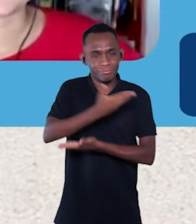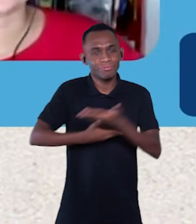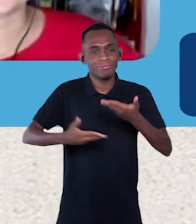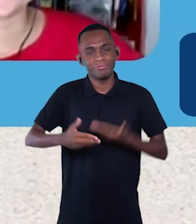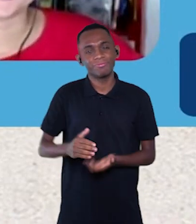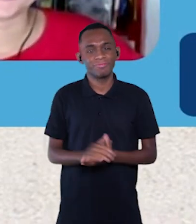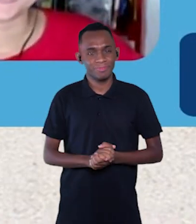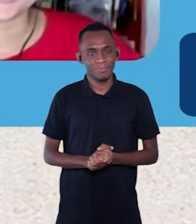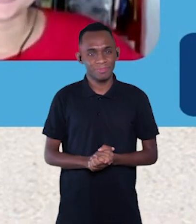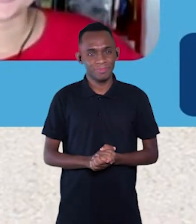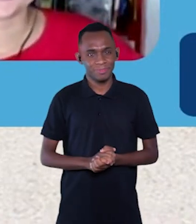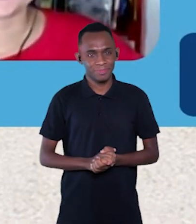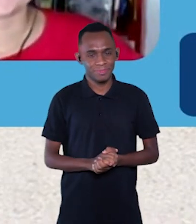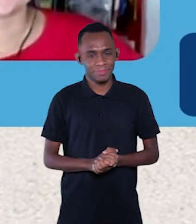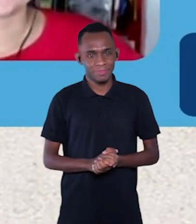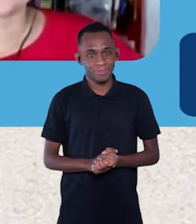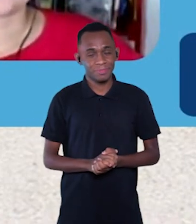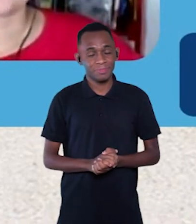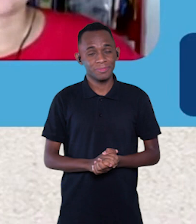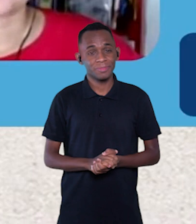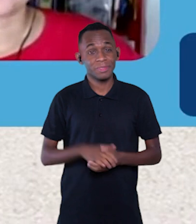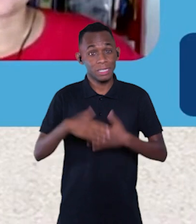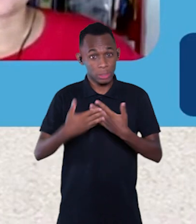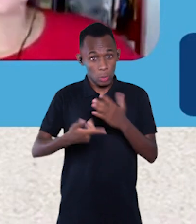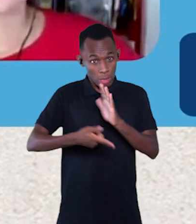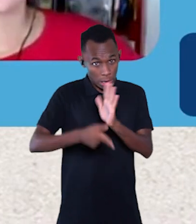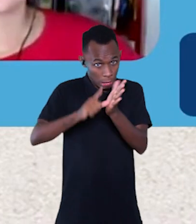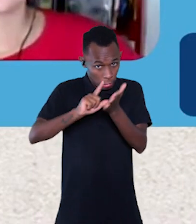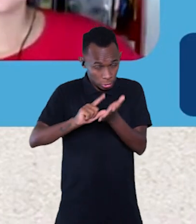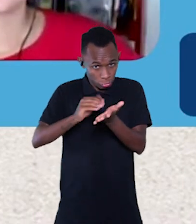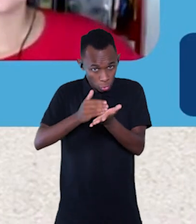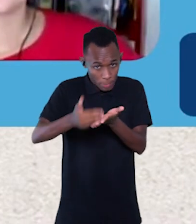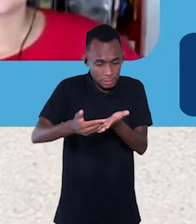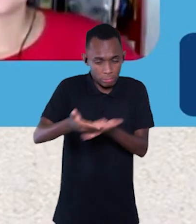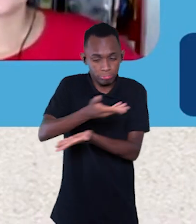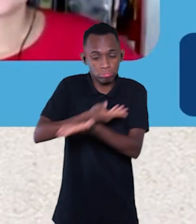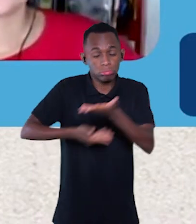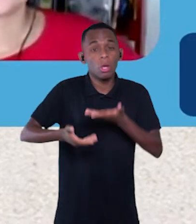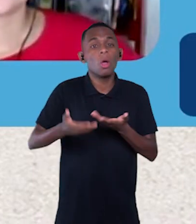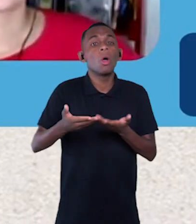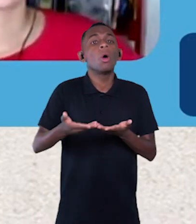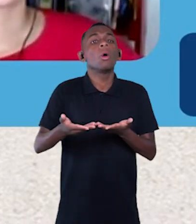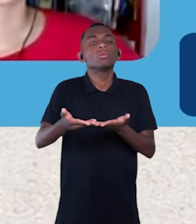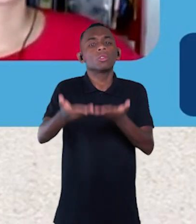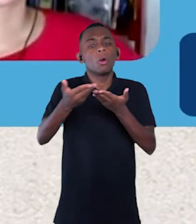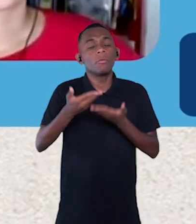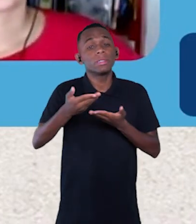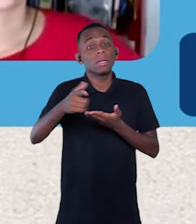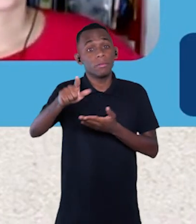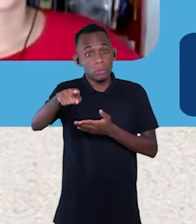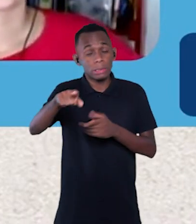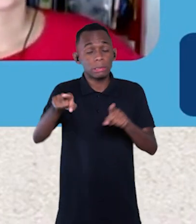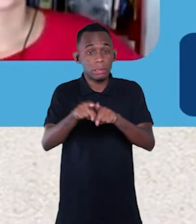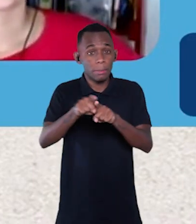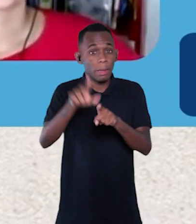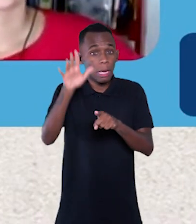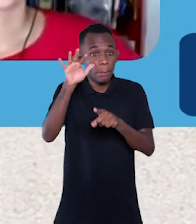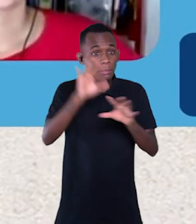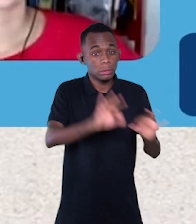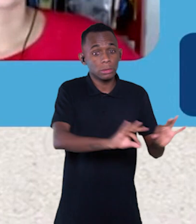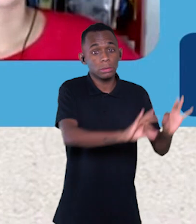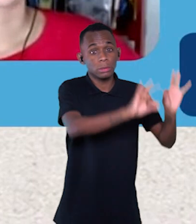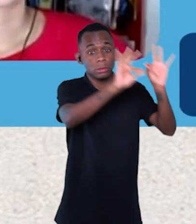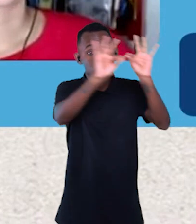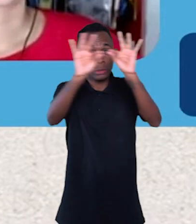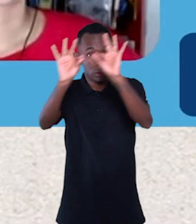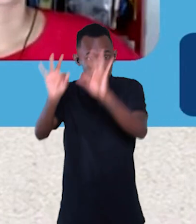seus telespectadores. Júlia, antes da gente iniciar a nossa conversa, eu vou te convidar, e quem está nos assistindo, para a gente